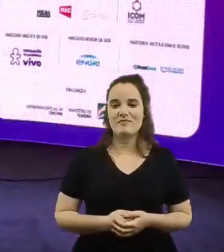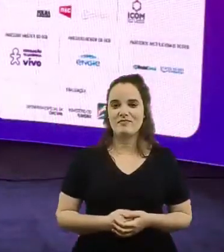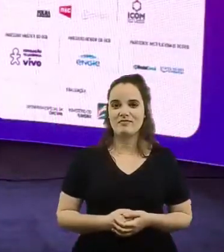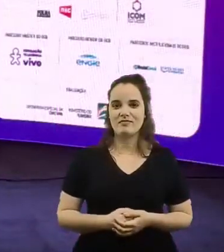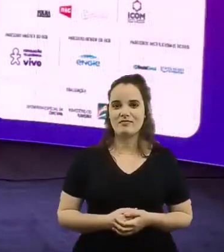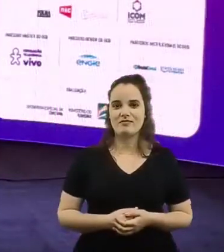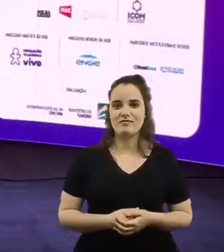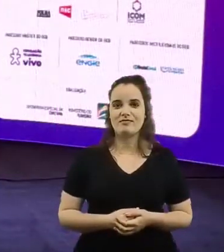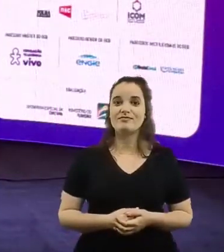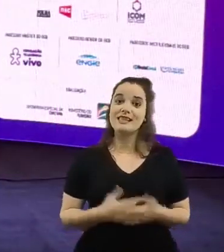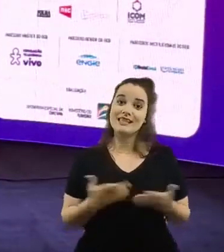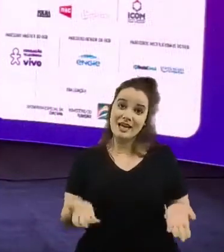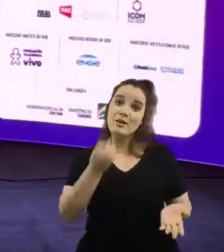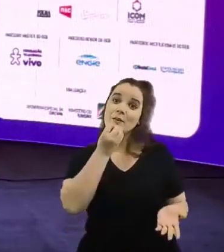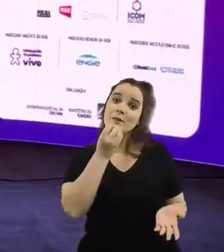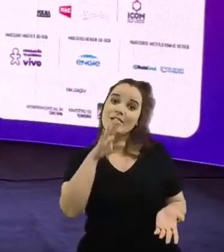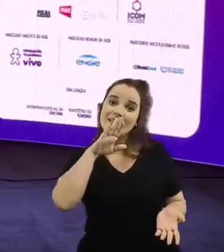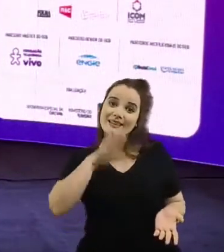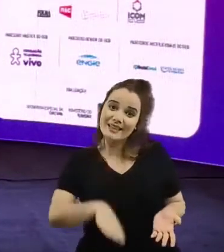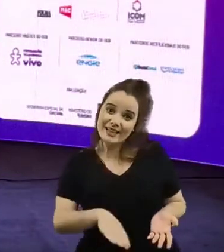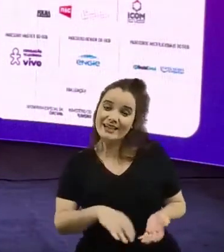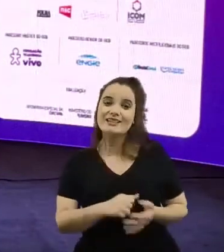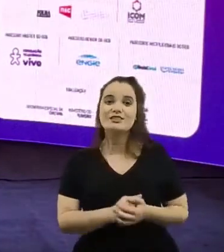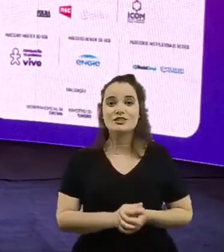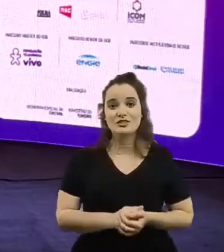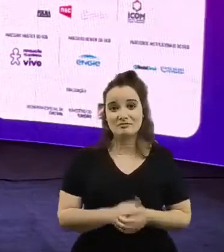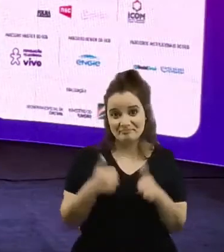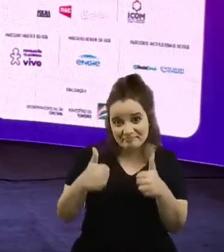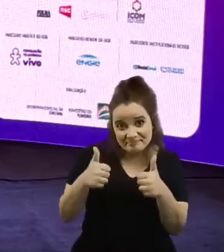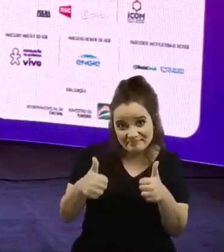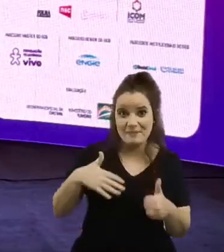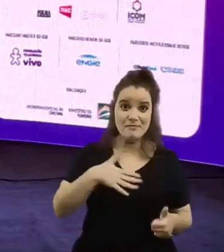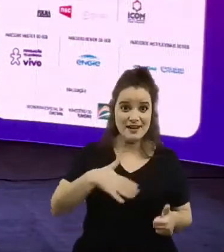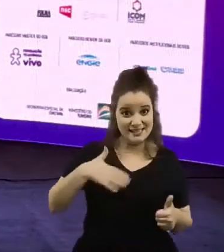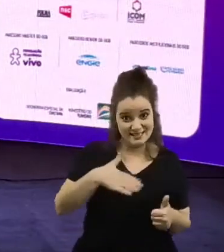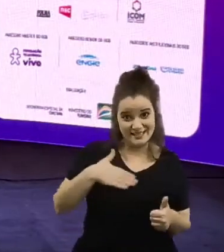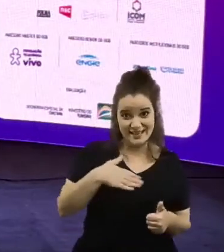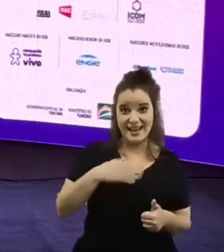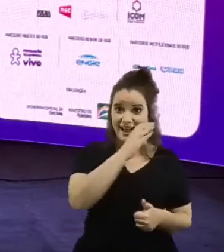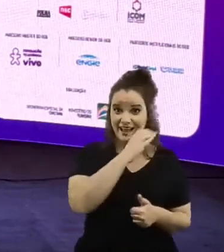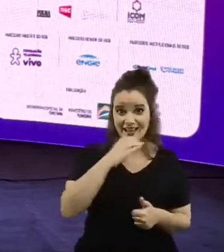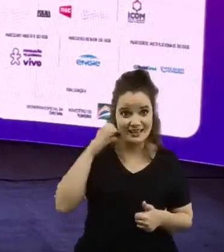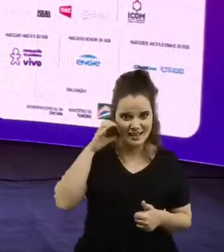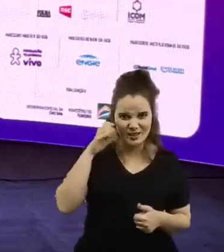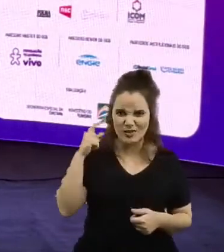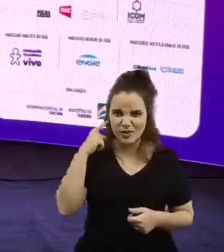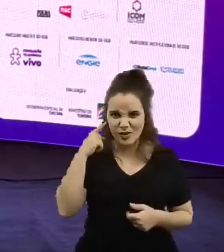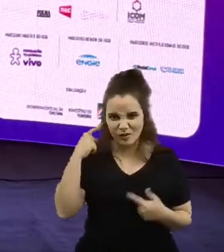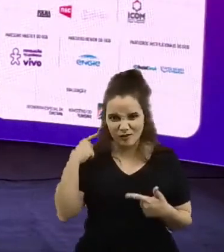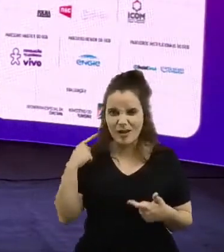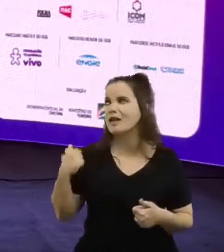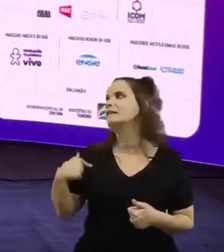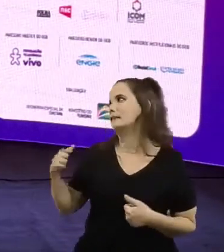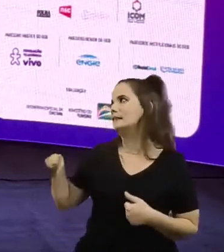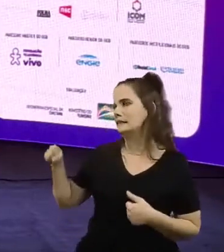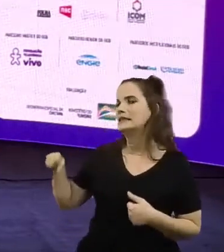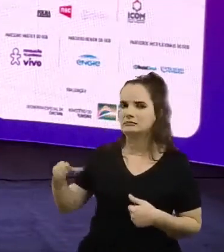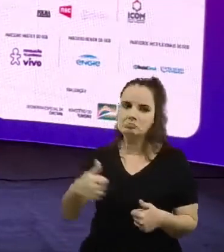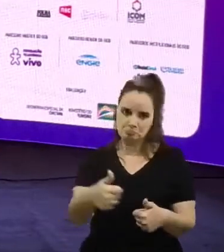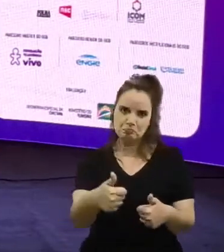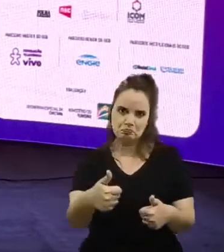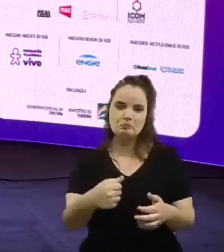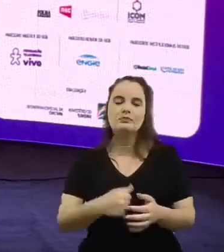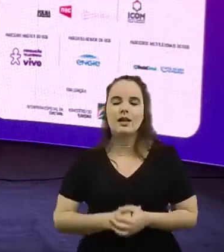Boa tarde, André. Tudo bem? Prazer, E aí, Caetano. tudo bom? Tá me escutando bem? Prazer, Caetano. Perfeitamente.